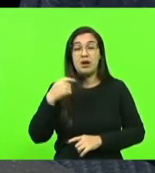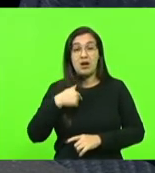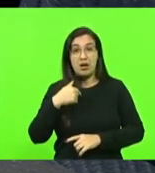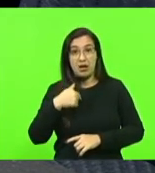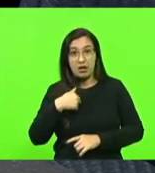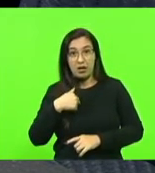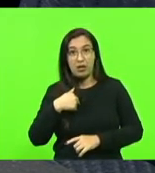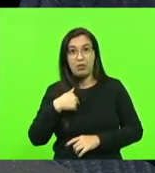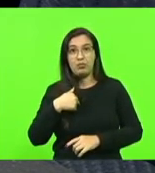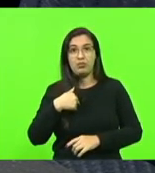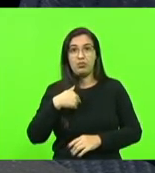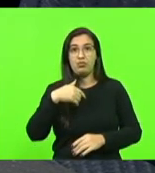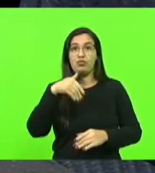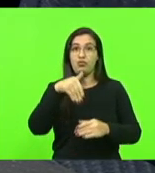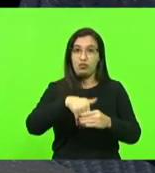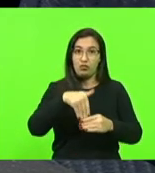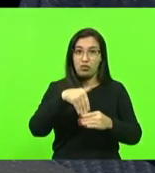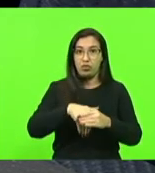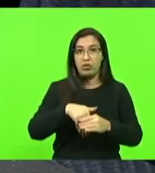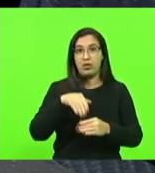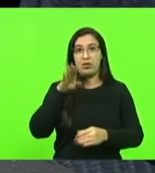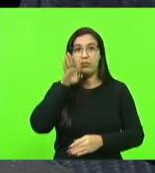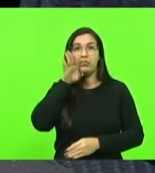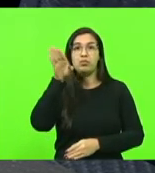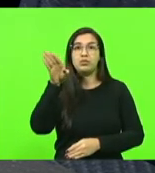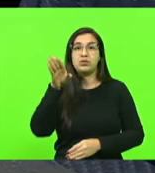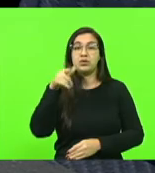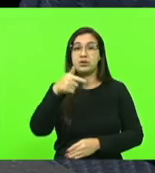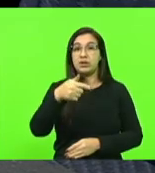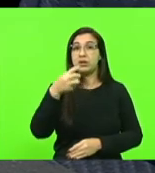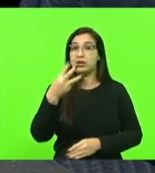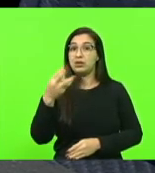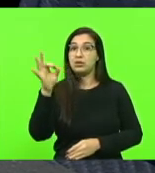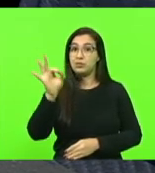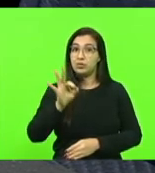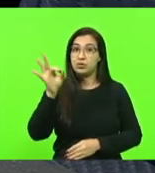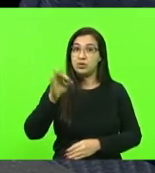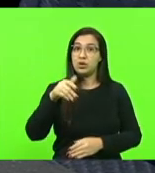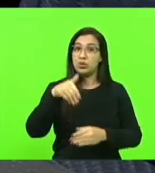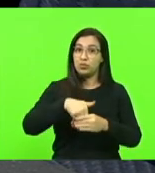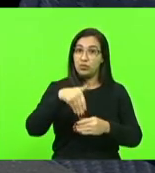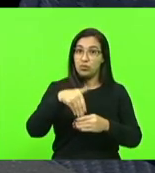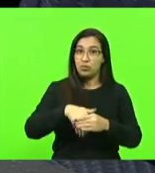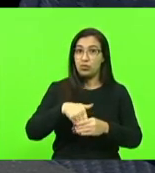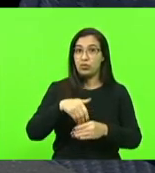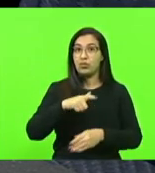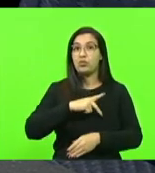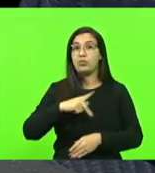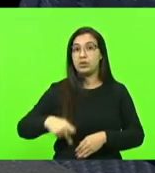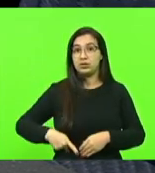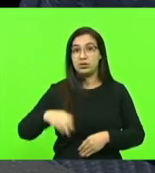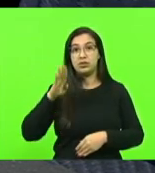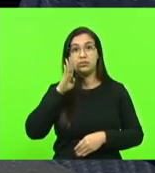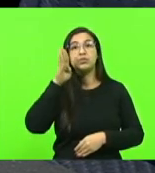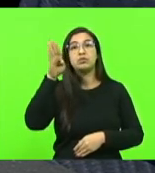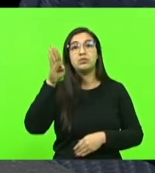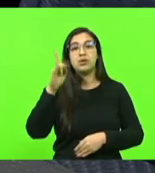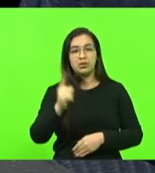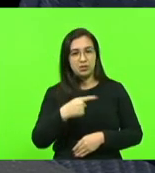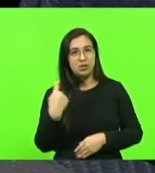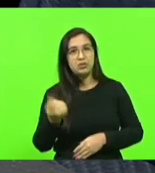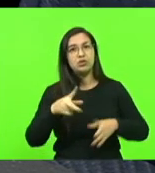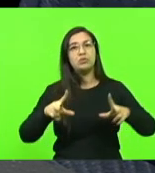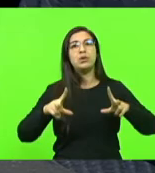do Bolsonaro. 73% foram eleitor do Bolsonaro no segundo turno. E nós merecemos um